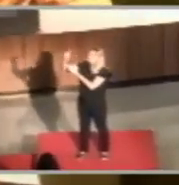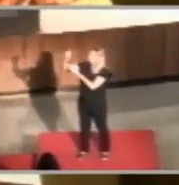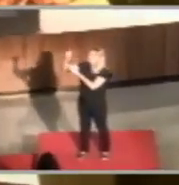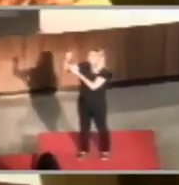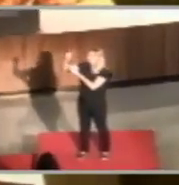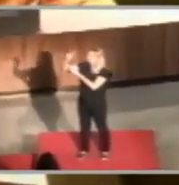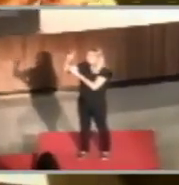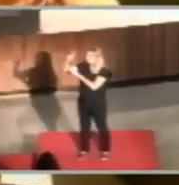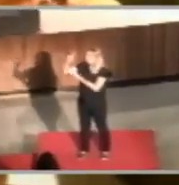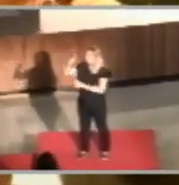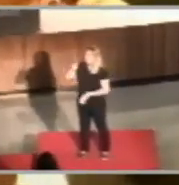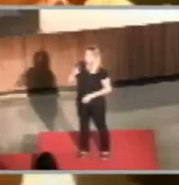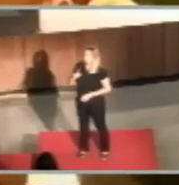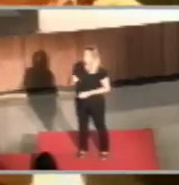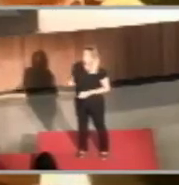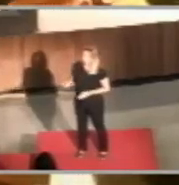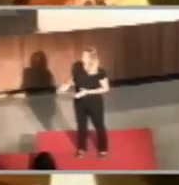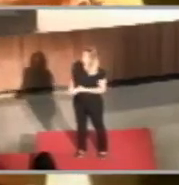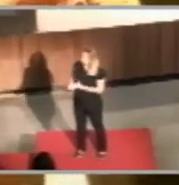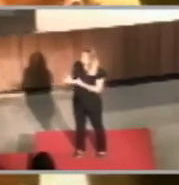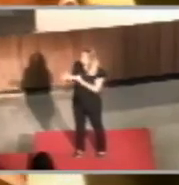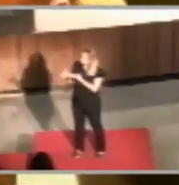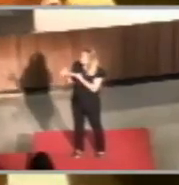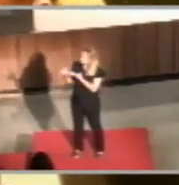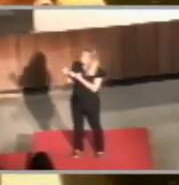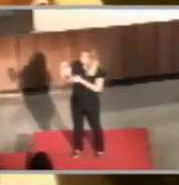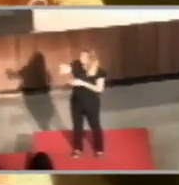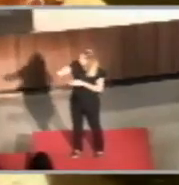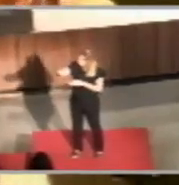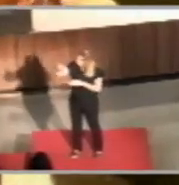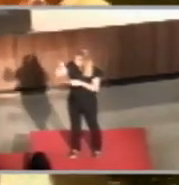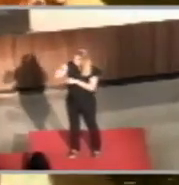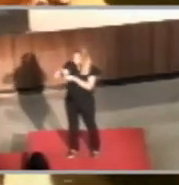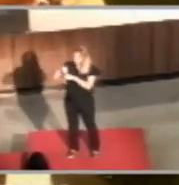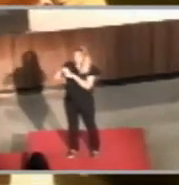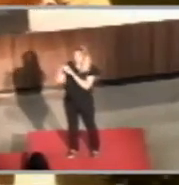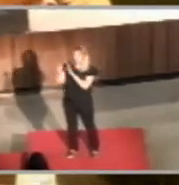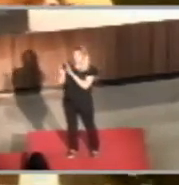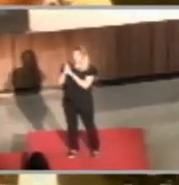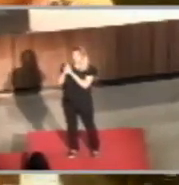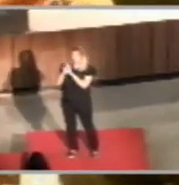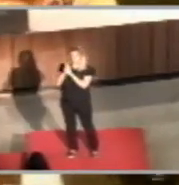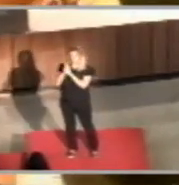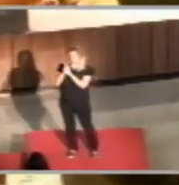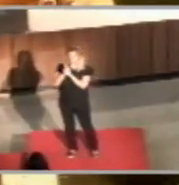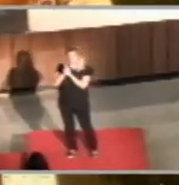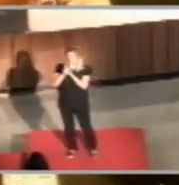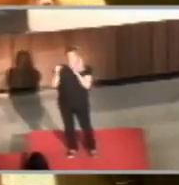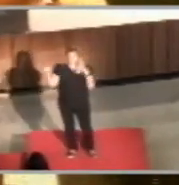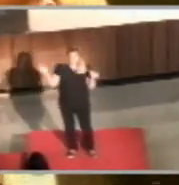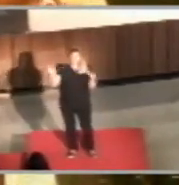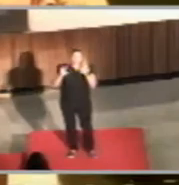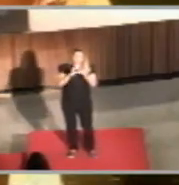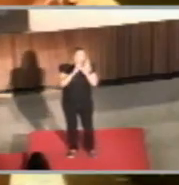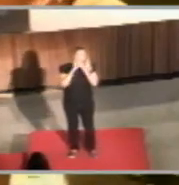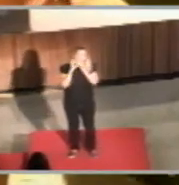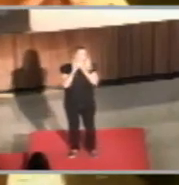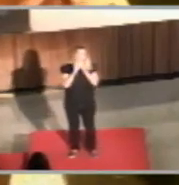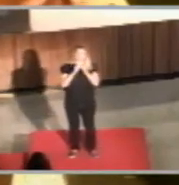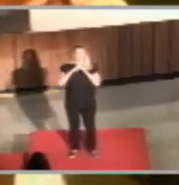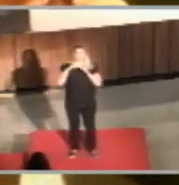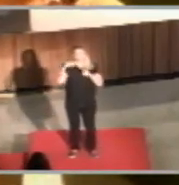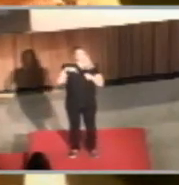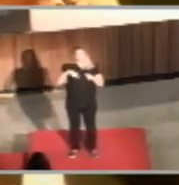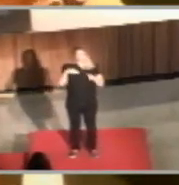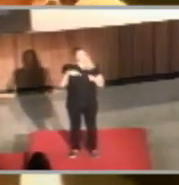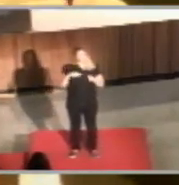sê engrandecido neste lugar. Sê engrandecido em nossas famílias, Pai. Ó Deus querido,